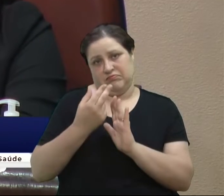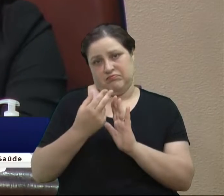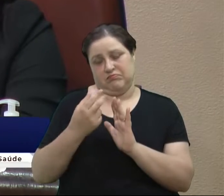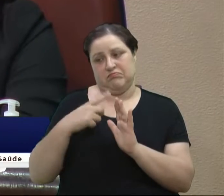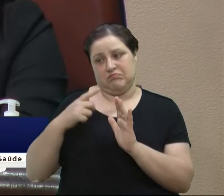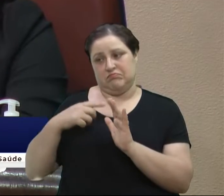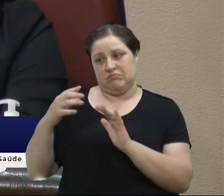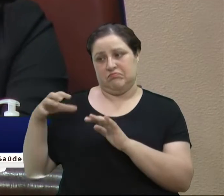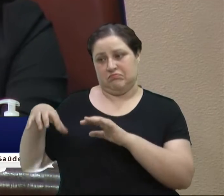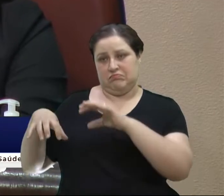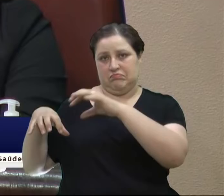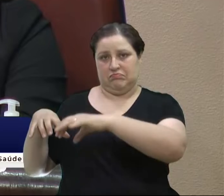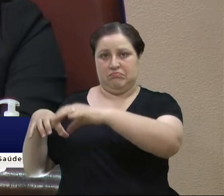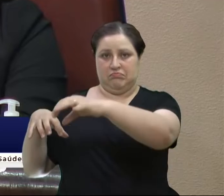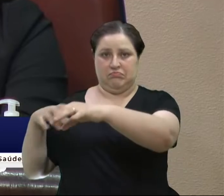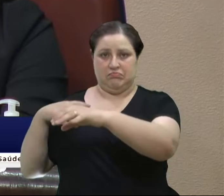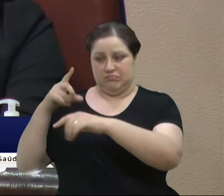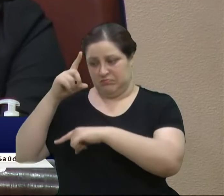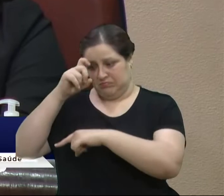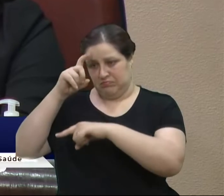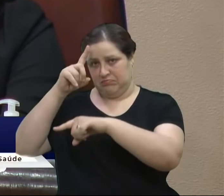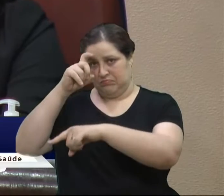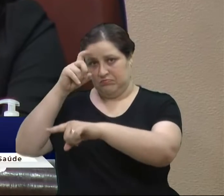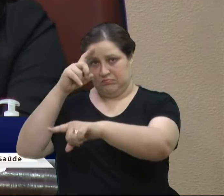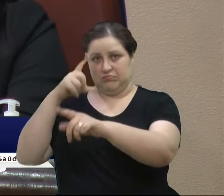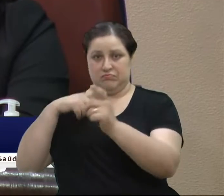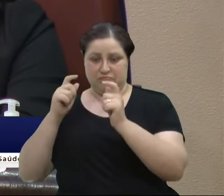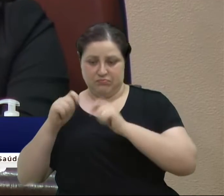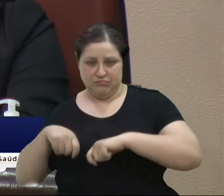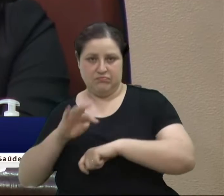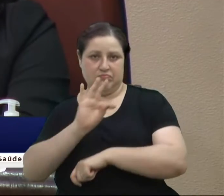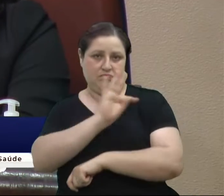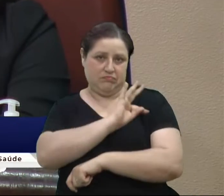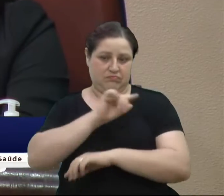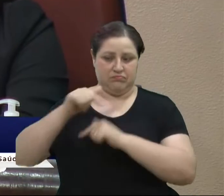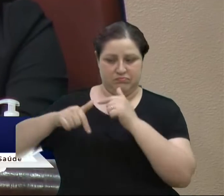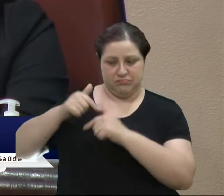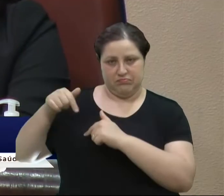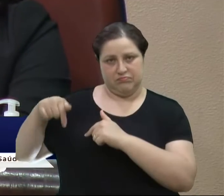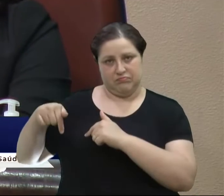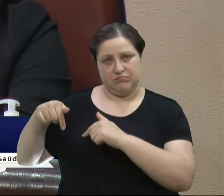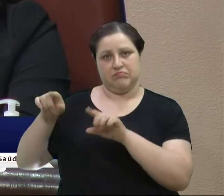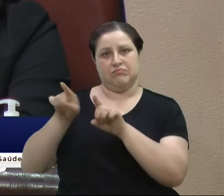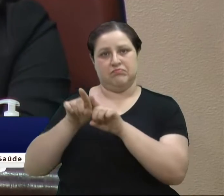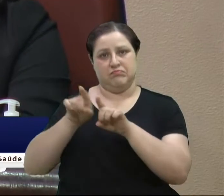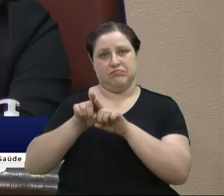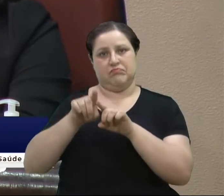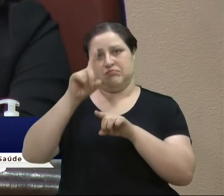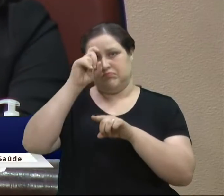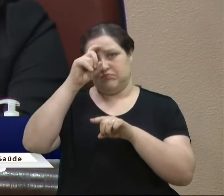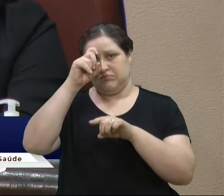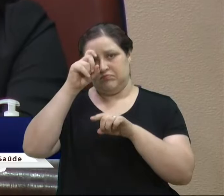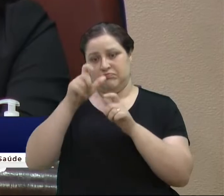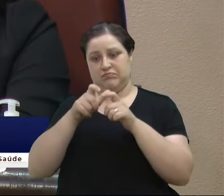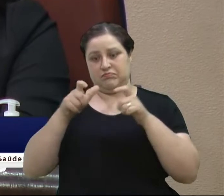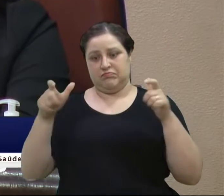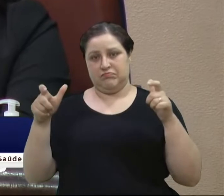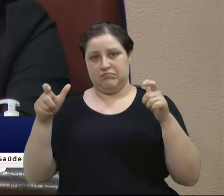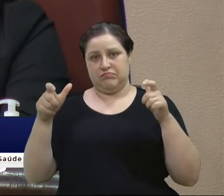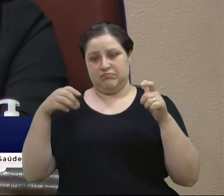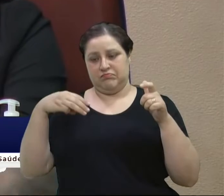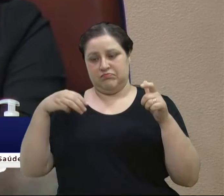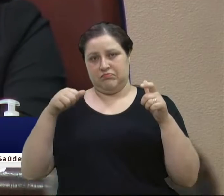capacidades técnicas operacionais, bem como todos os hospitais da nossa macro-região, dentro de cada um da